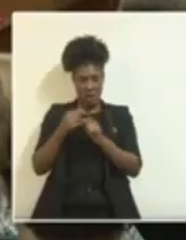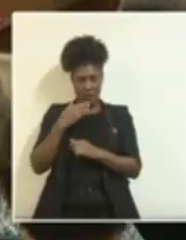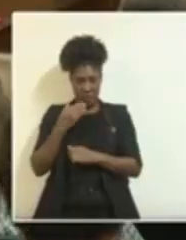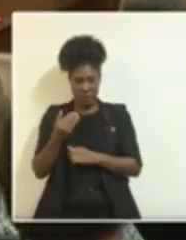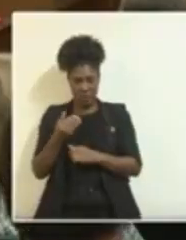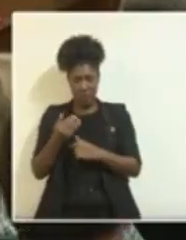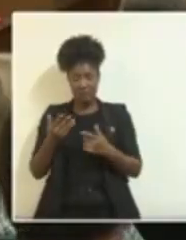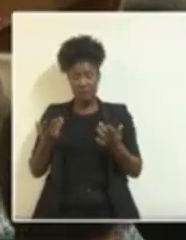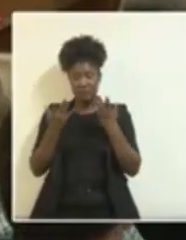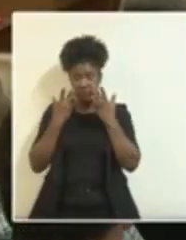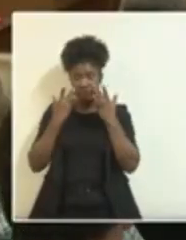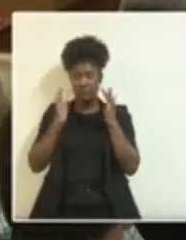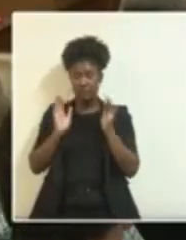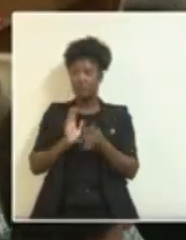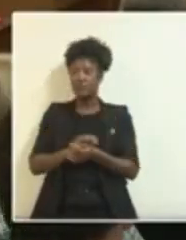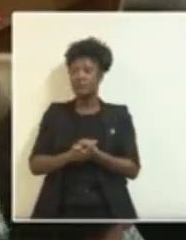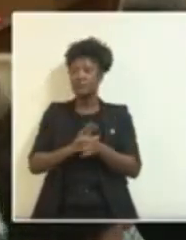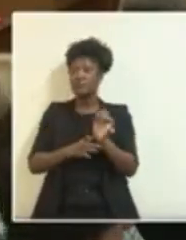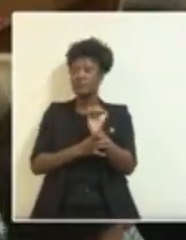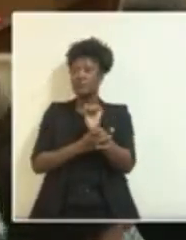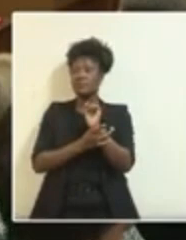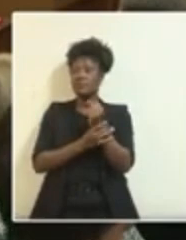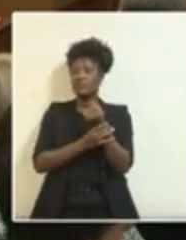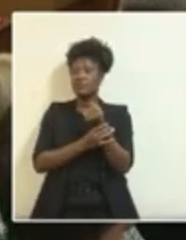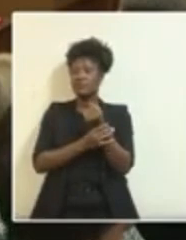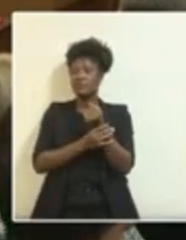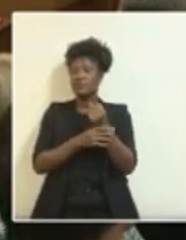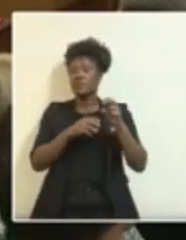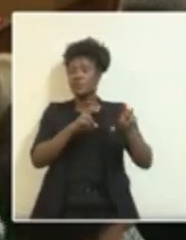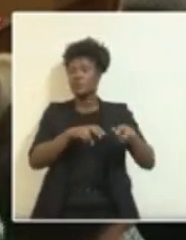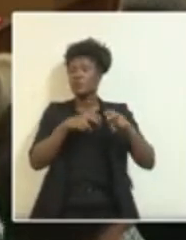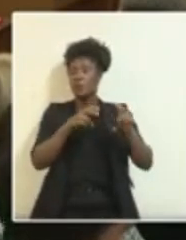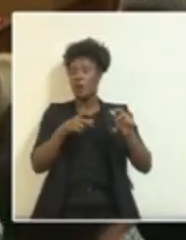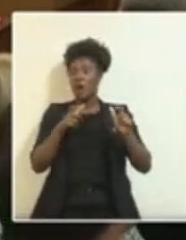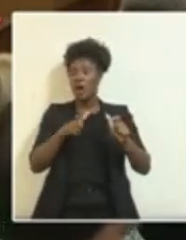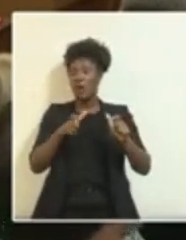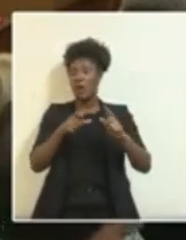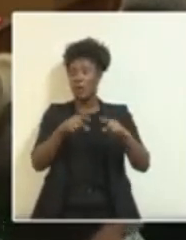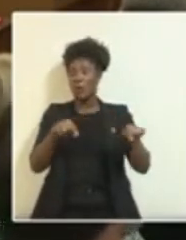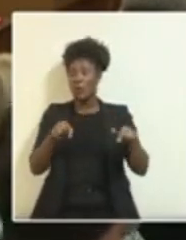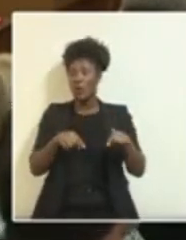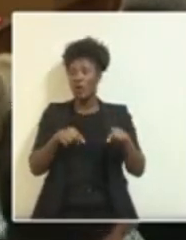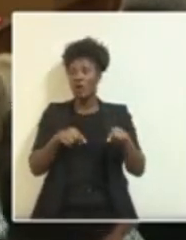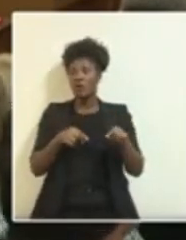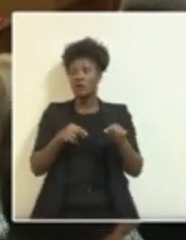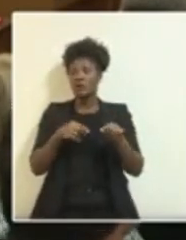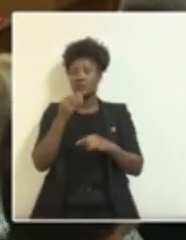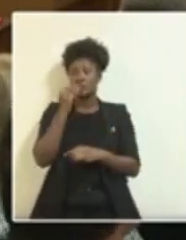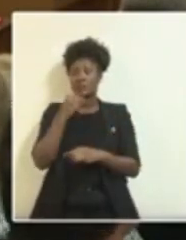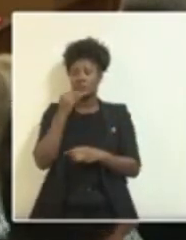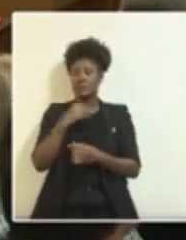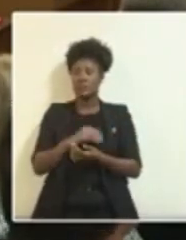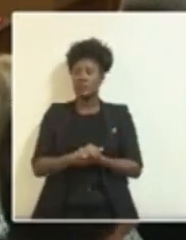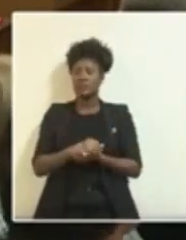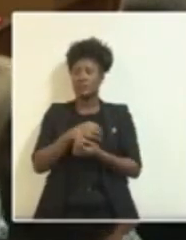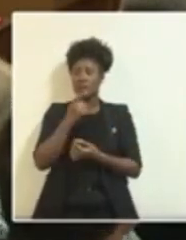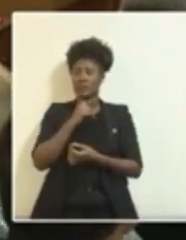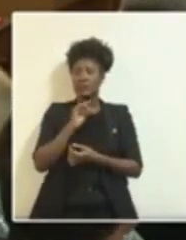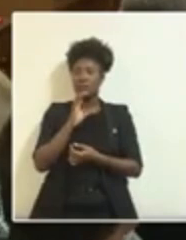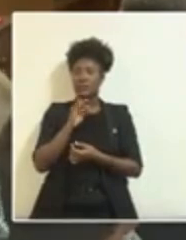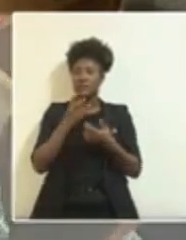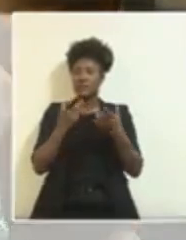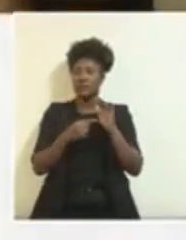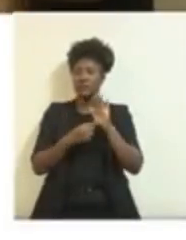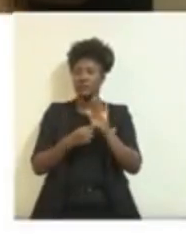responder? Garantir seguro rural apenas para cultivos e regiões menos vulneráveis à seca e ao excesso hídrico. Bem, eu acho que era isso que eu